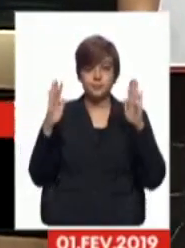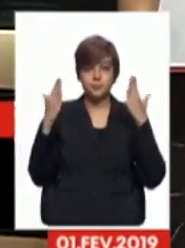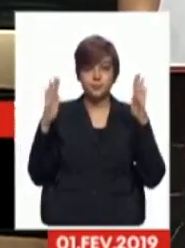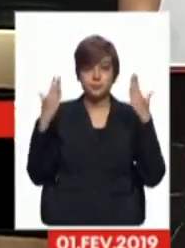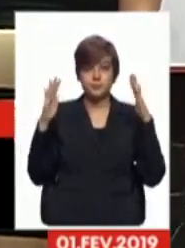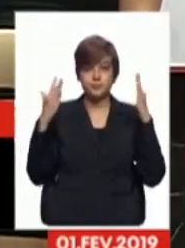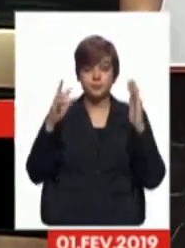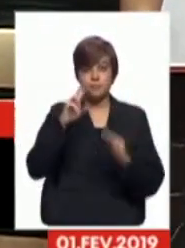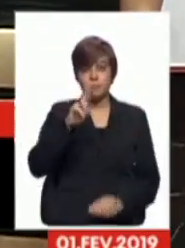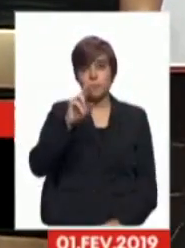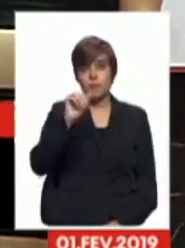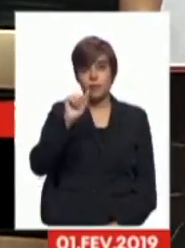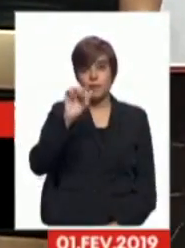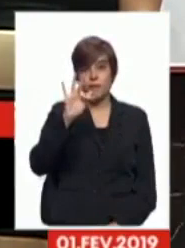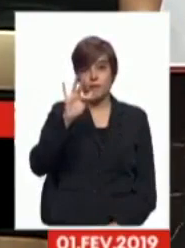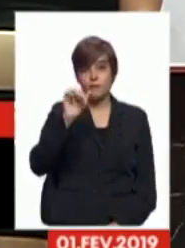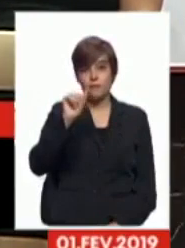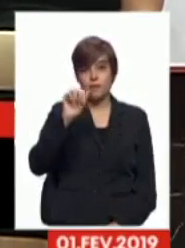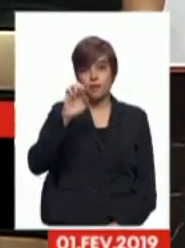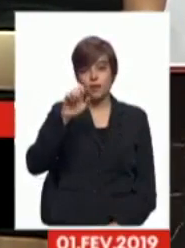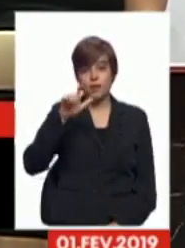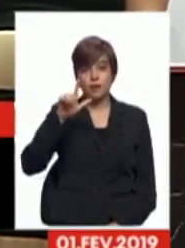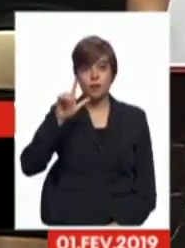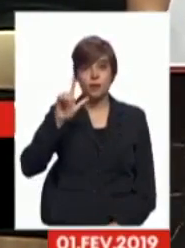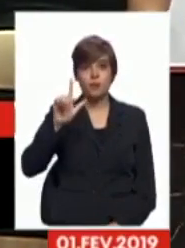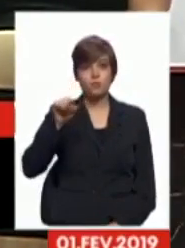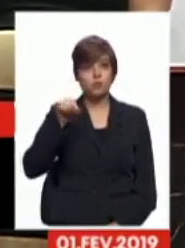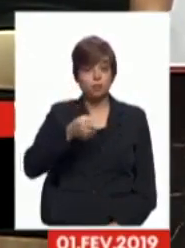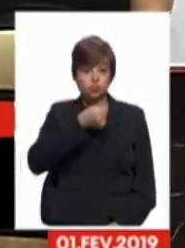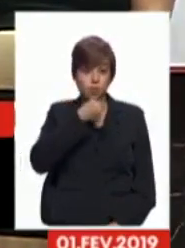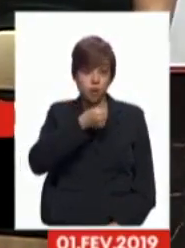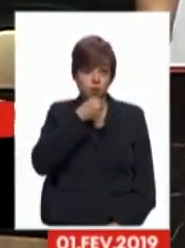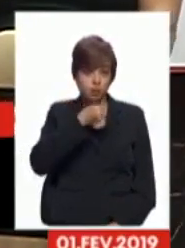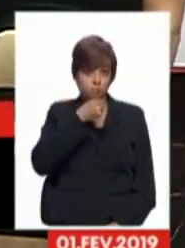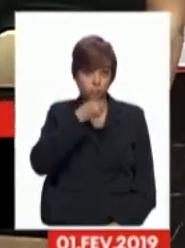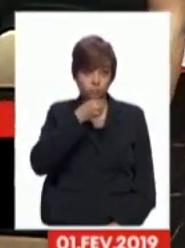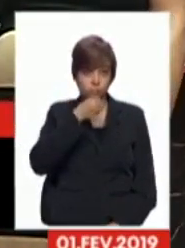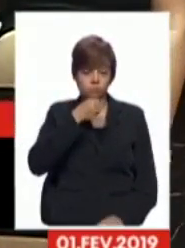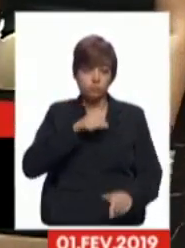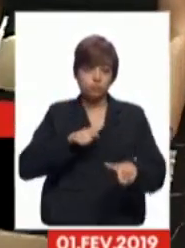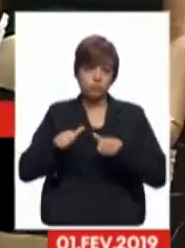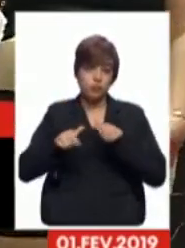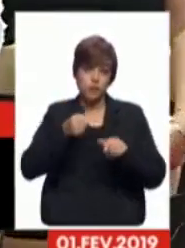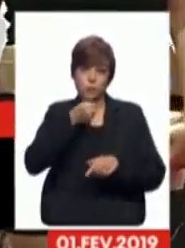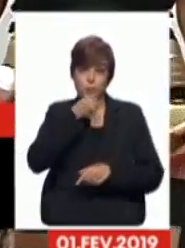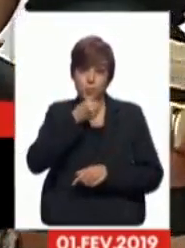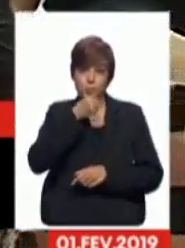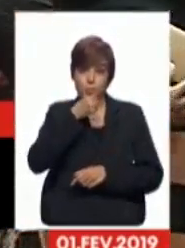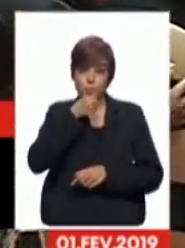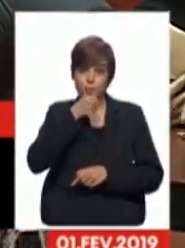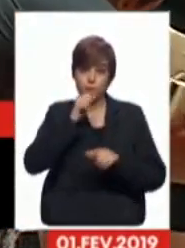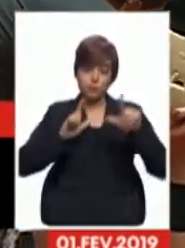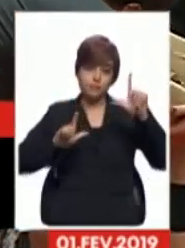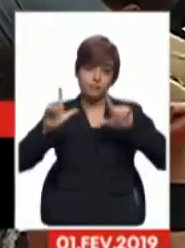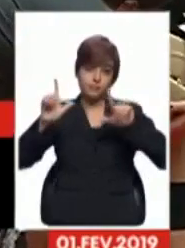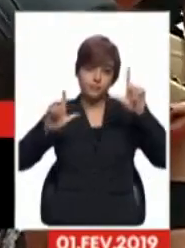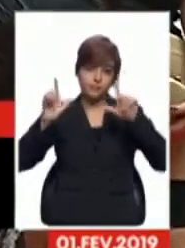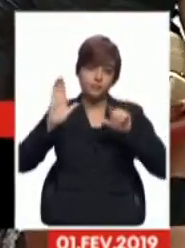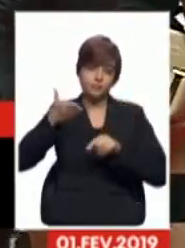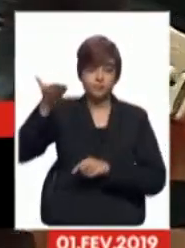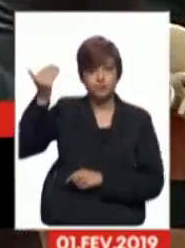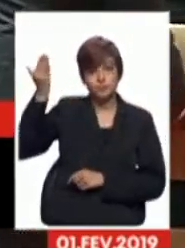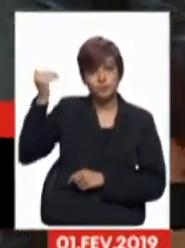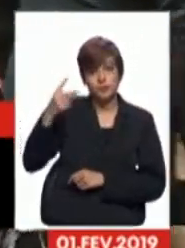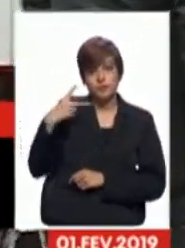Rafael Martins, do PRTB, é jornalista. Atua como repórter de TV e já foi vereador na